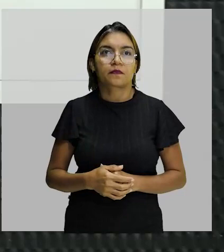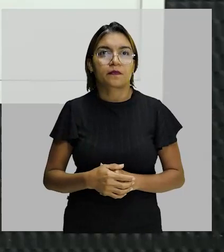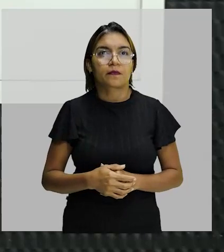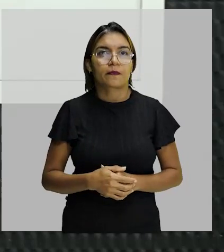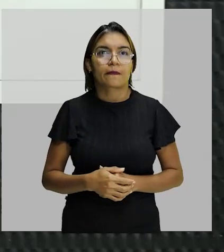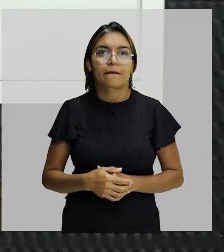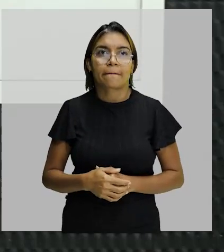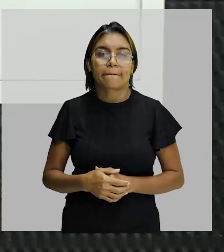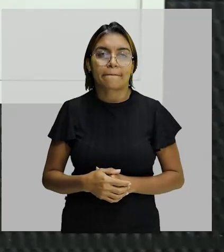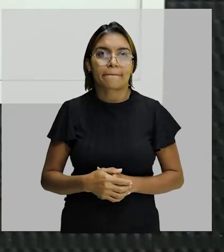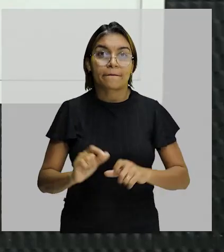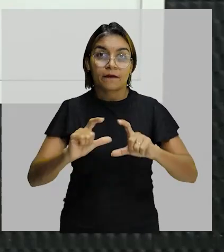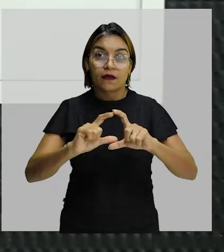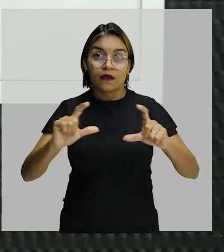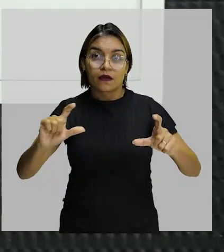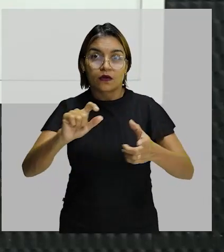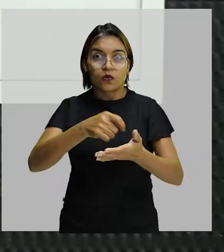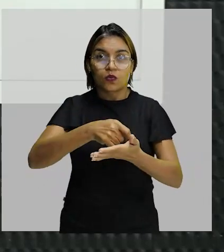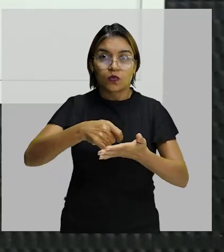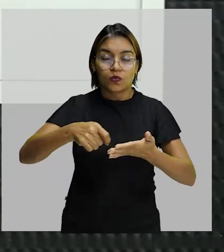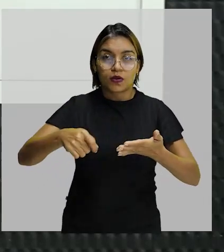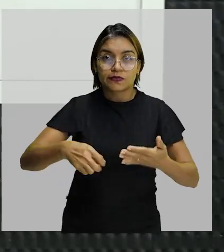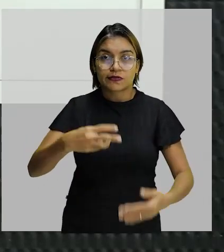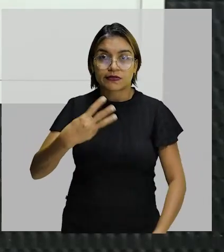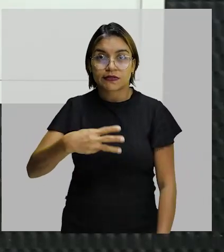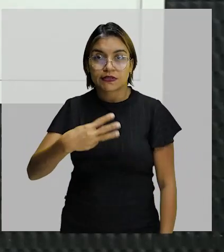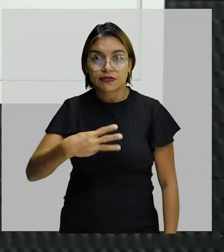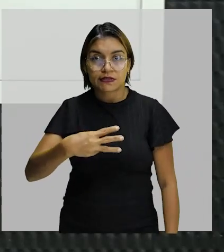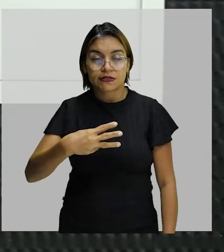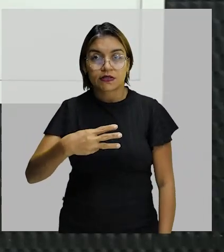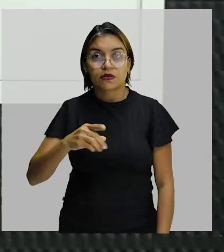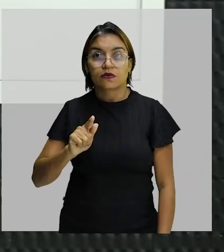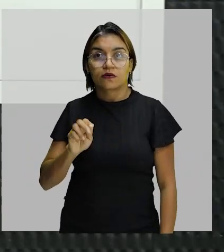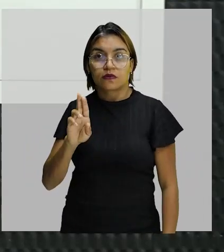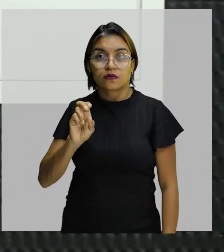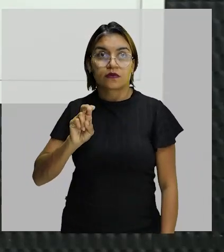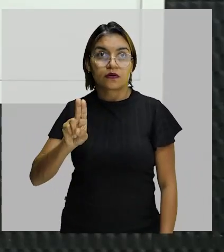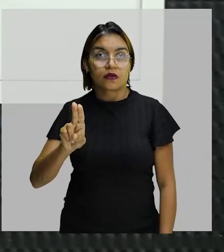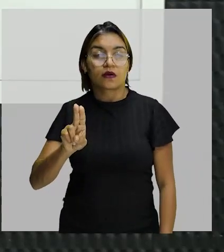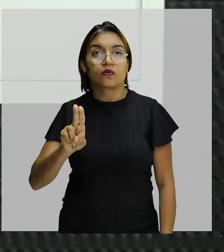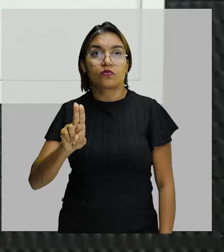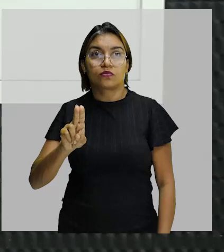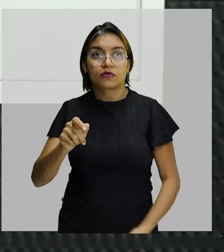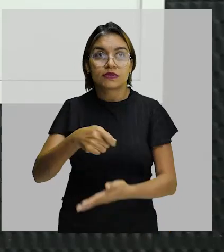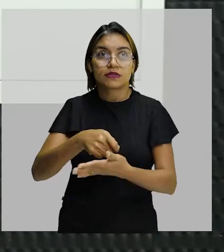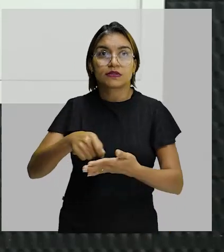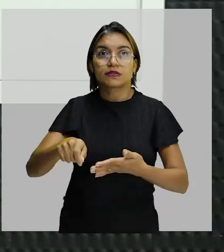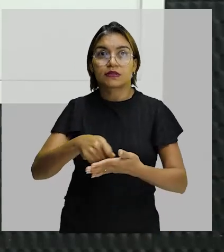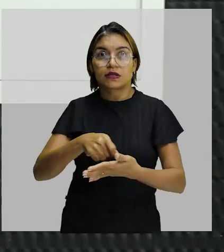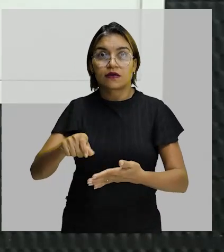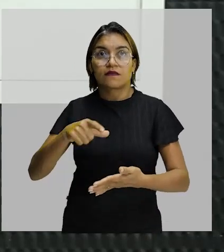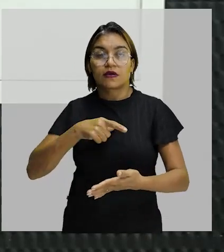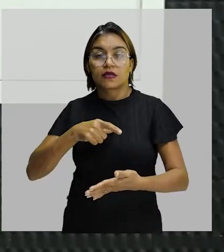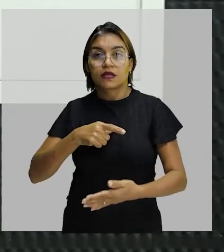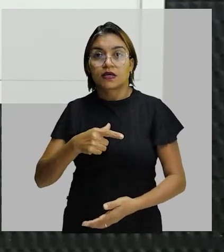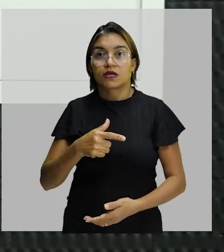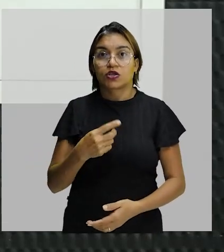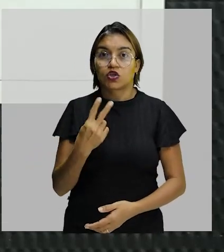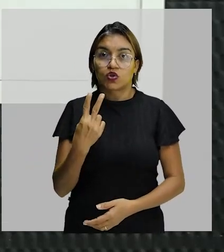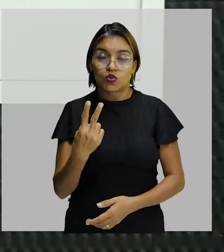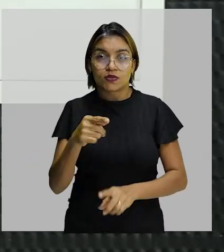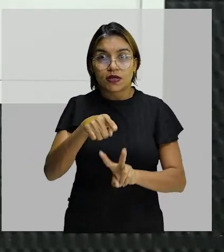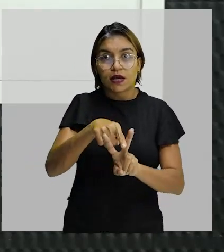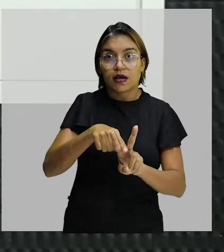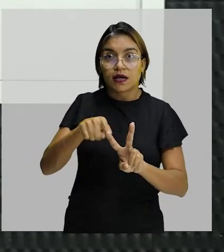Escreva as equações do terceiro grau que admitem 2 como raiz simples e menos